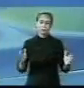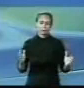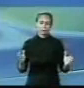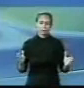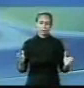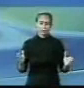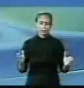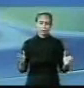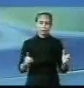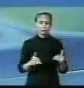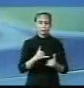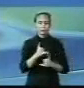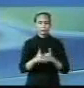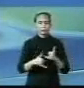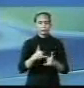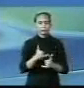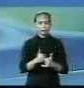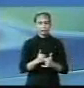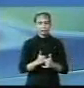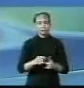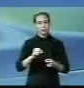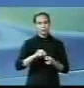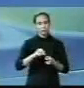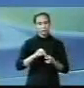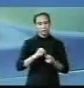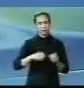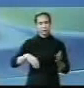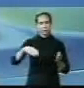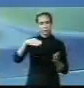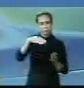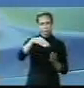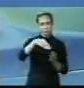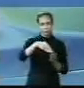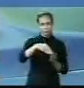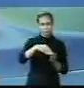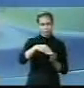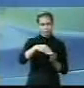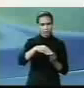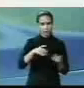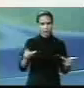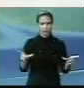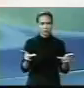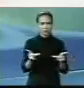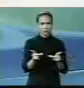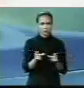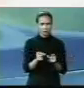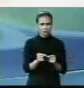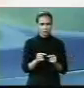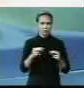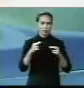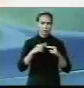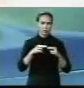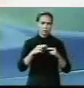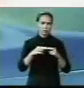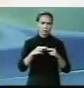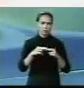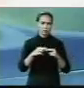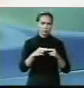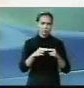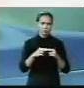internet é fazendo o quê? Restrições do uso dela, ok? Que esse é um outro item, né?